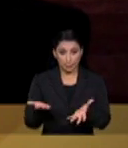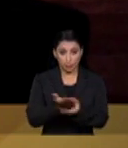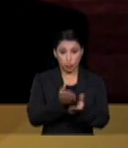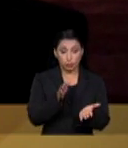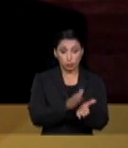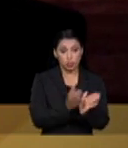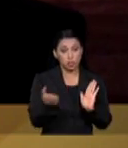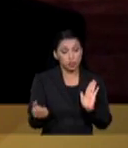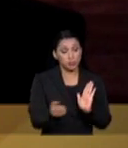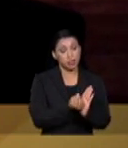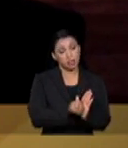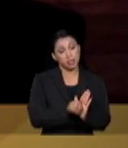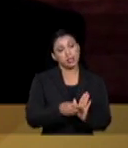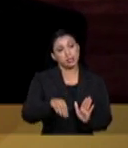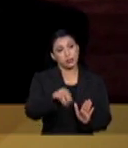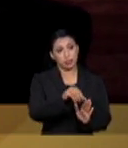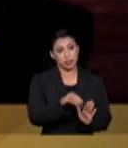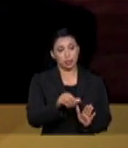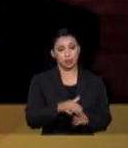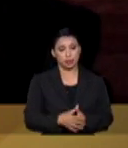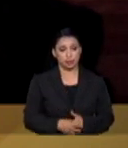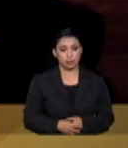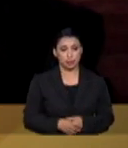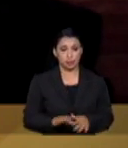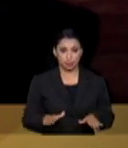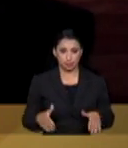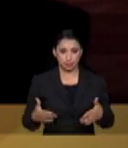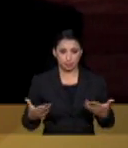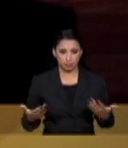de demarcação dessas terras